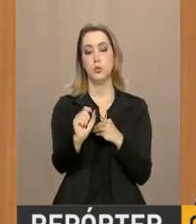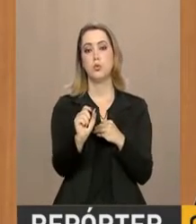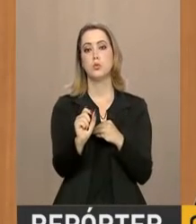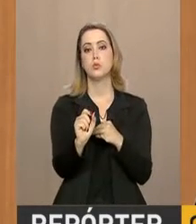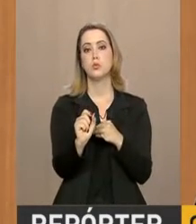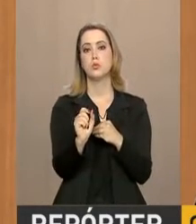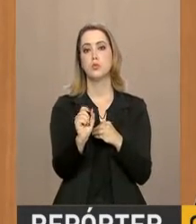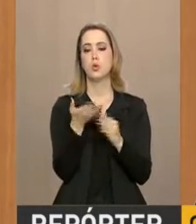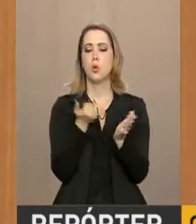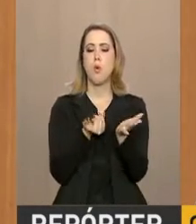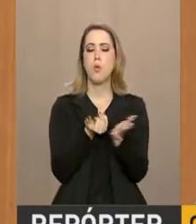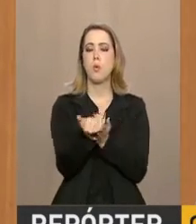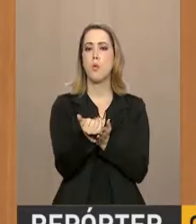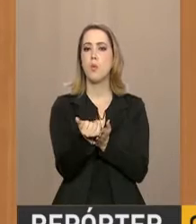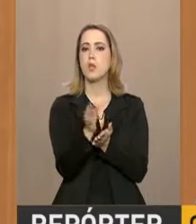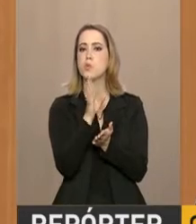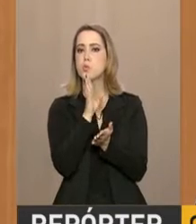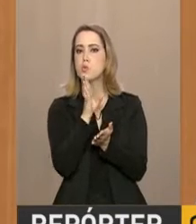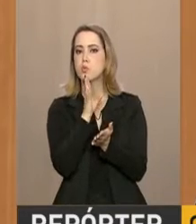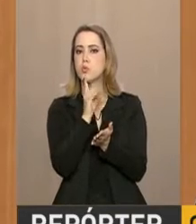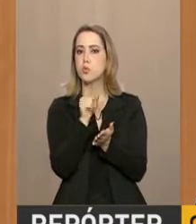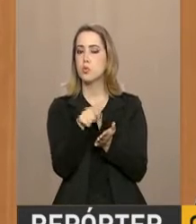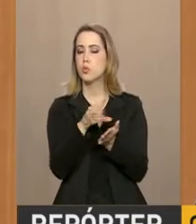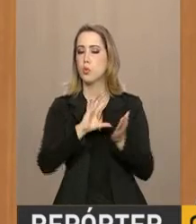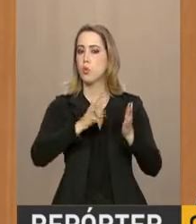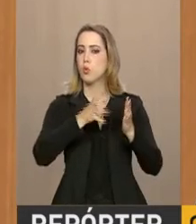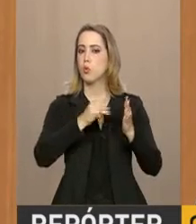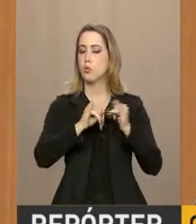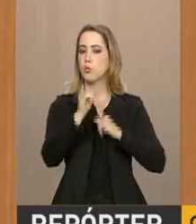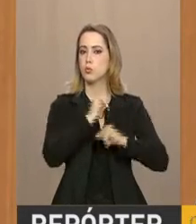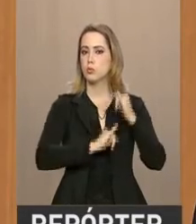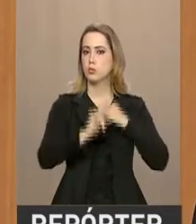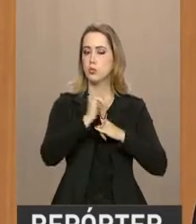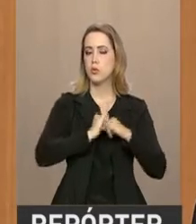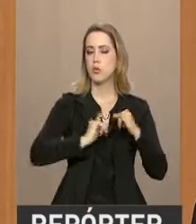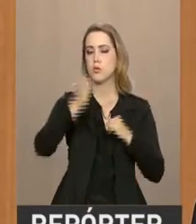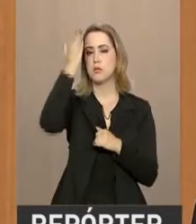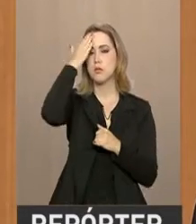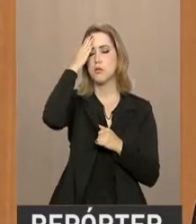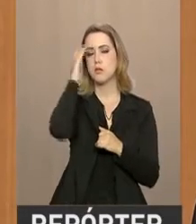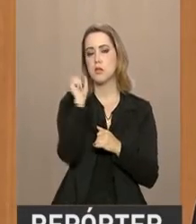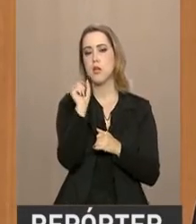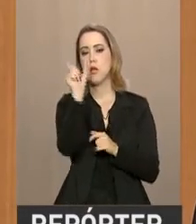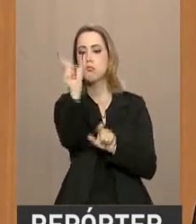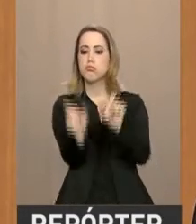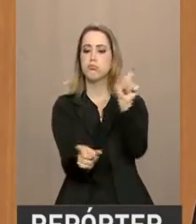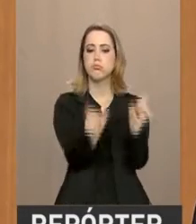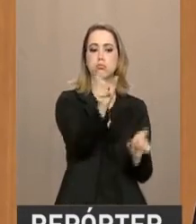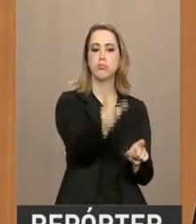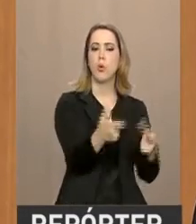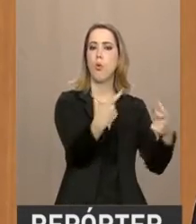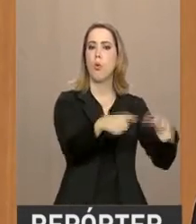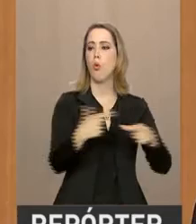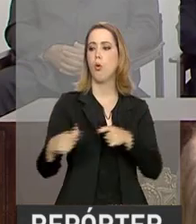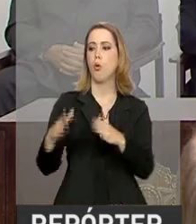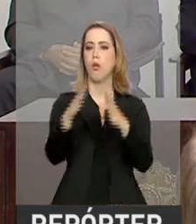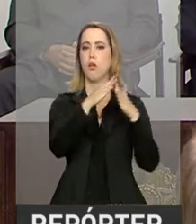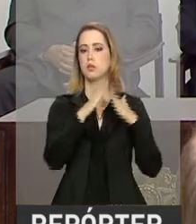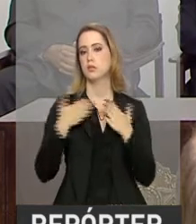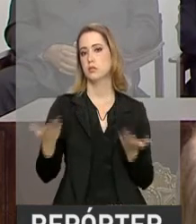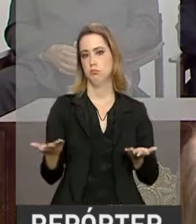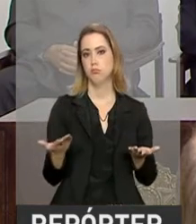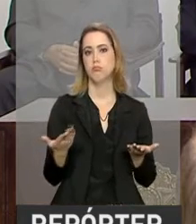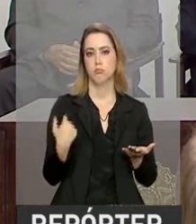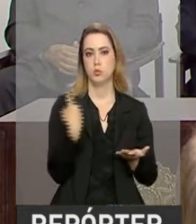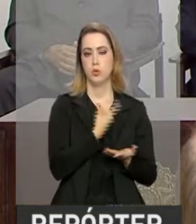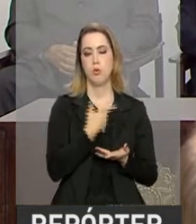a partir do conhecimento do cadastro, que faz com que saibamos quem são as pessoas, onde elas estão, nós